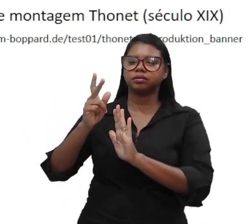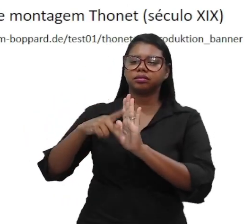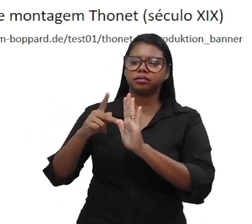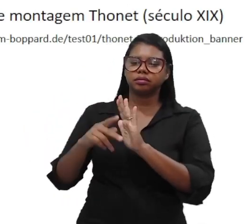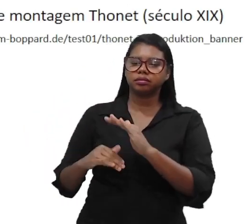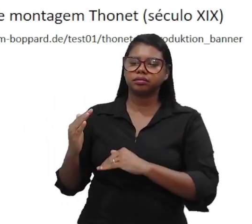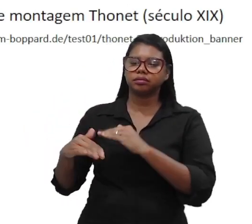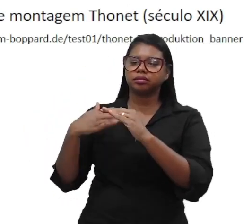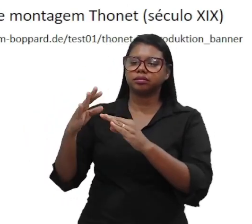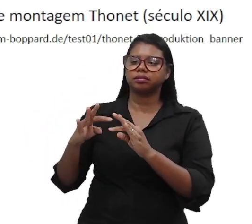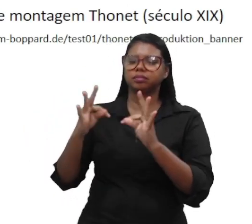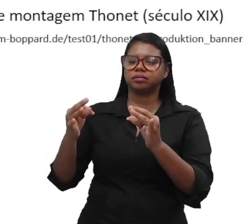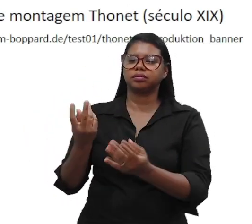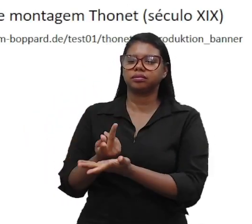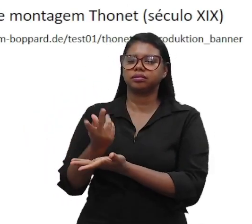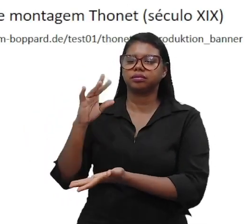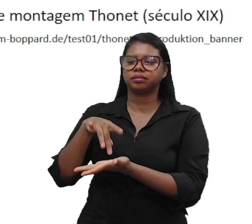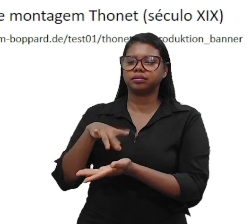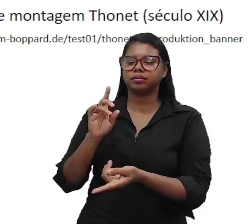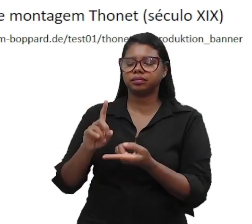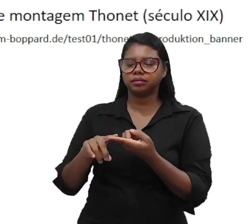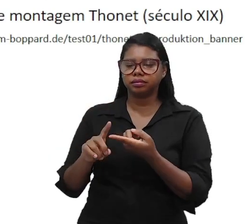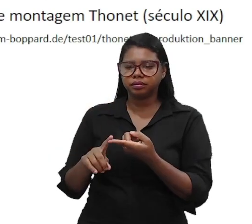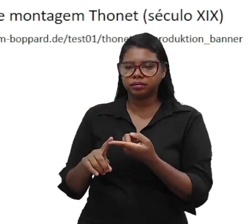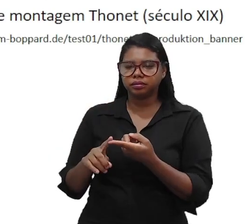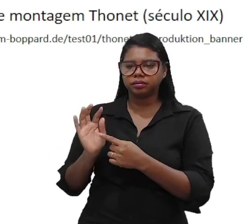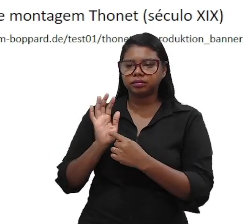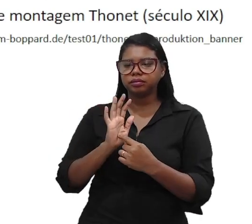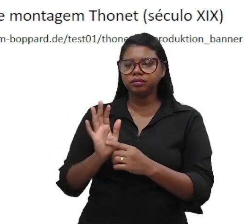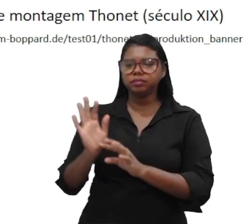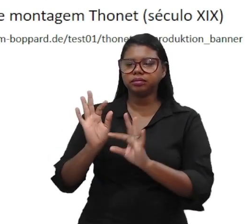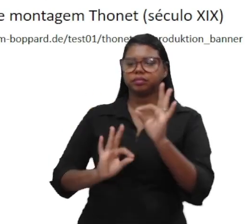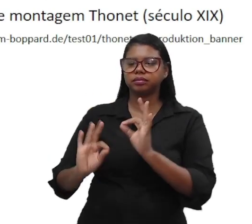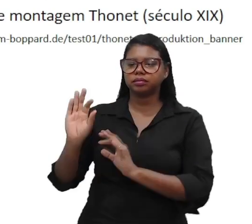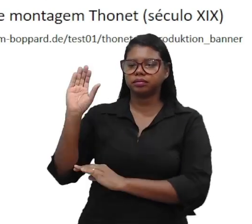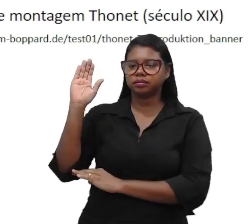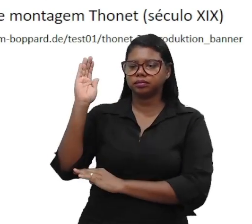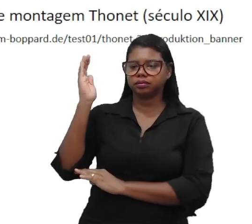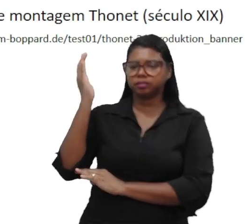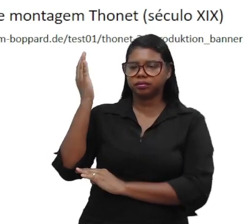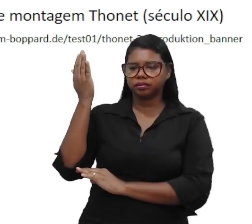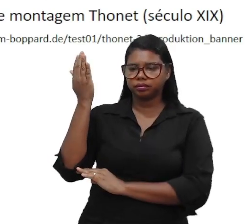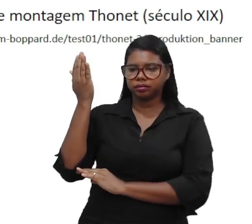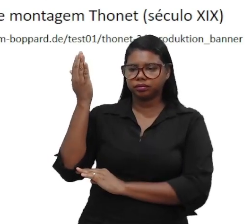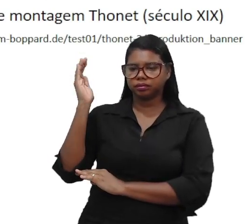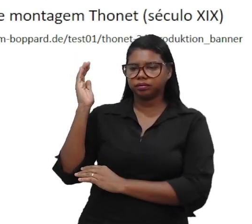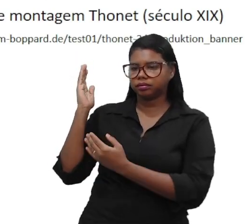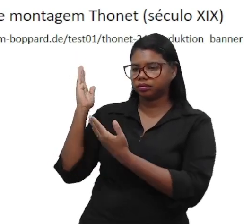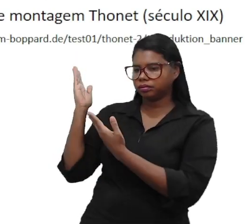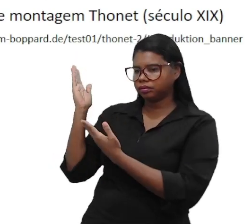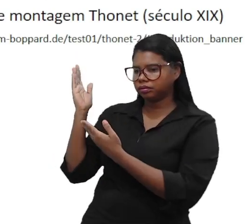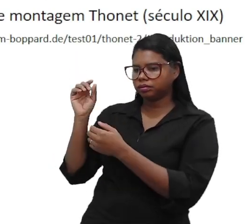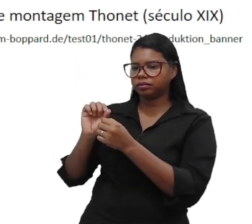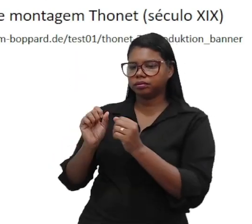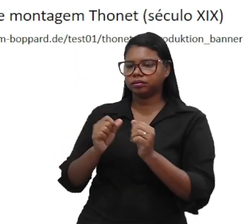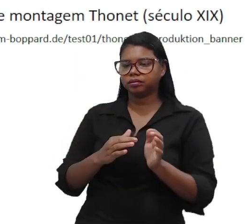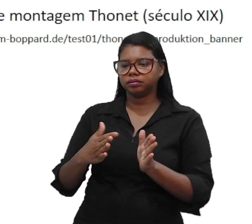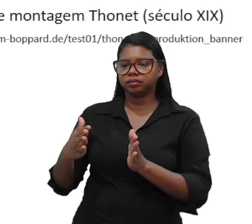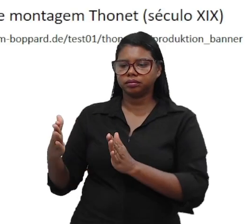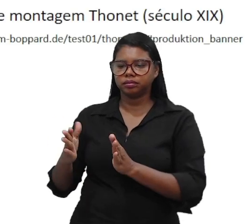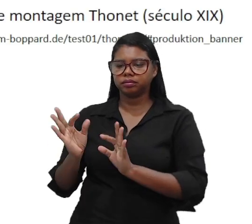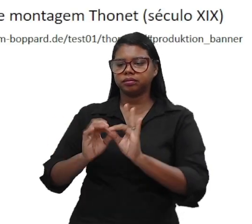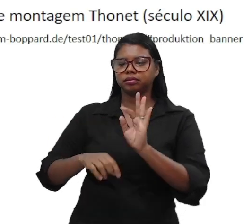desenvolvia todo o projeto, né, e isso era torneado, nessa madeira era trabalhada e era feita a produção em série. E